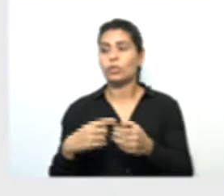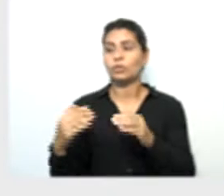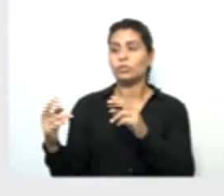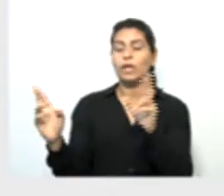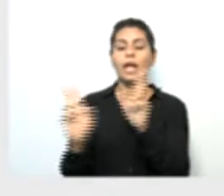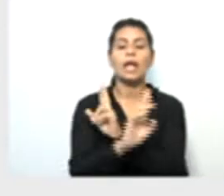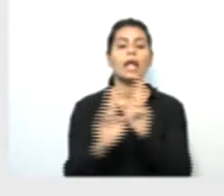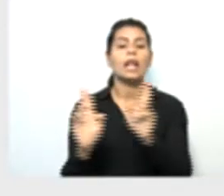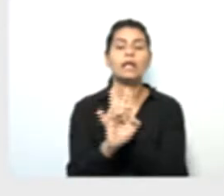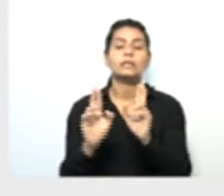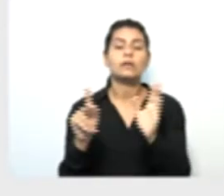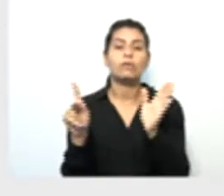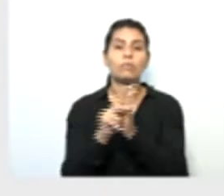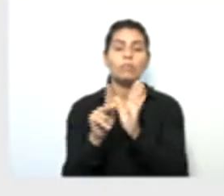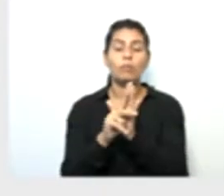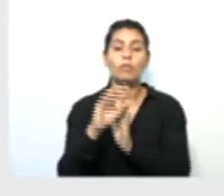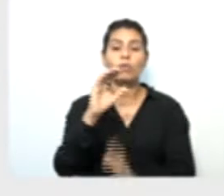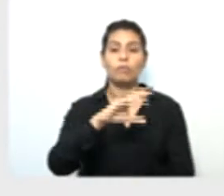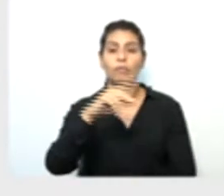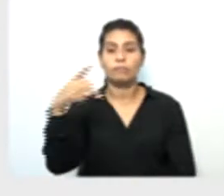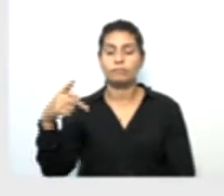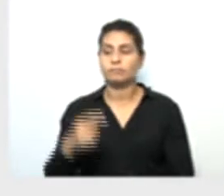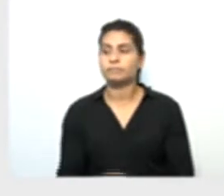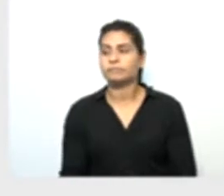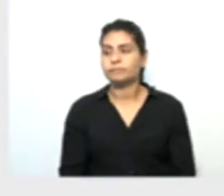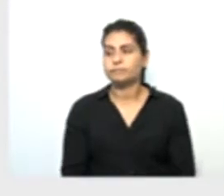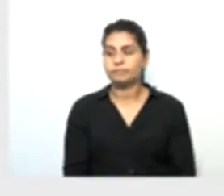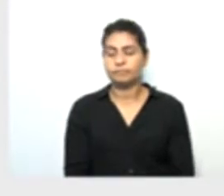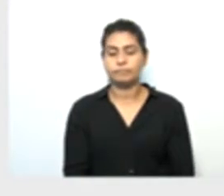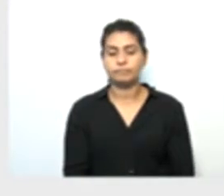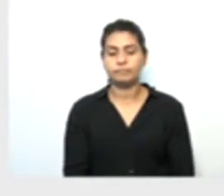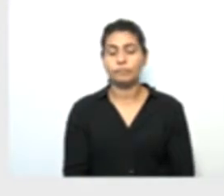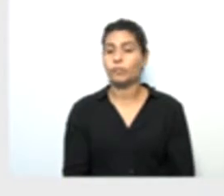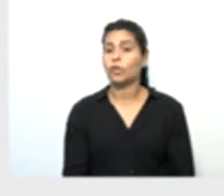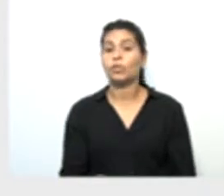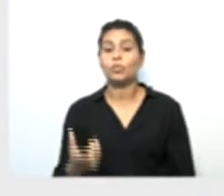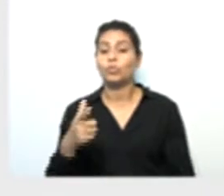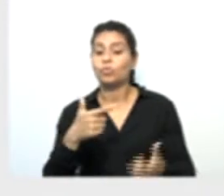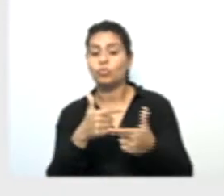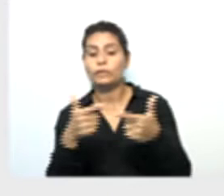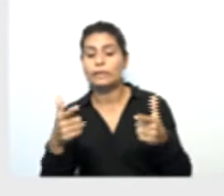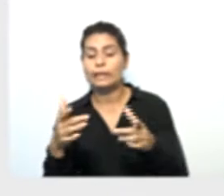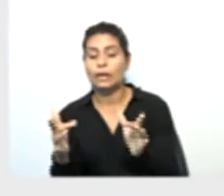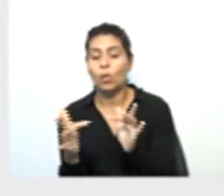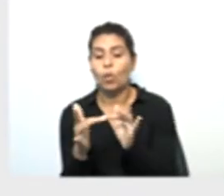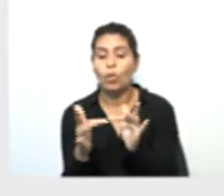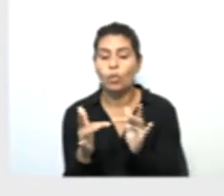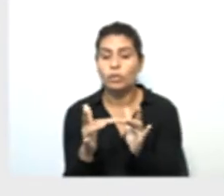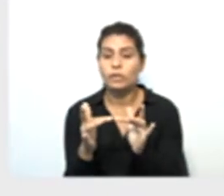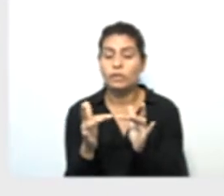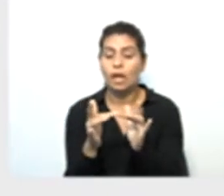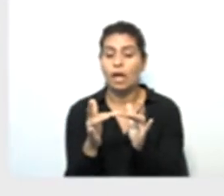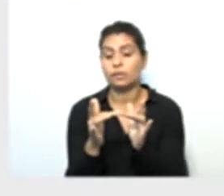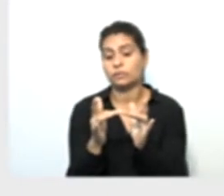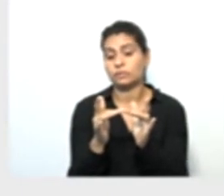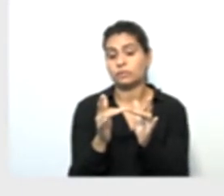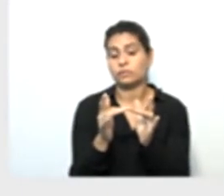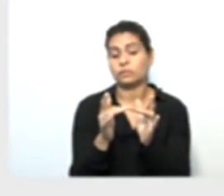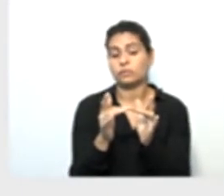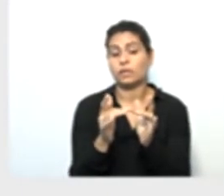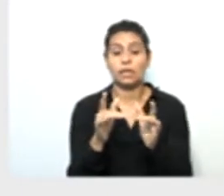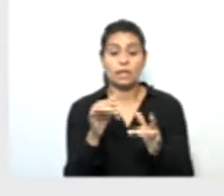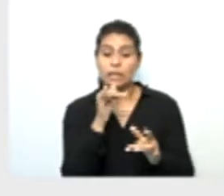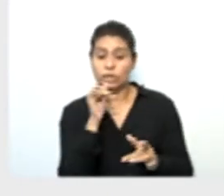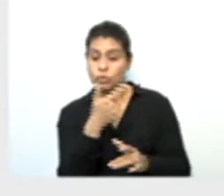de emprego com a cooperativa. Não existe vínculo empregatício entre a cooperativa e seus associados, e